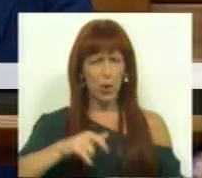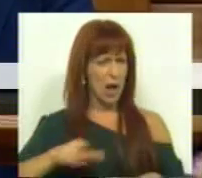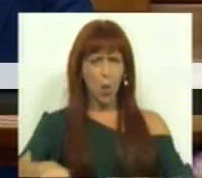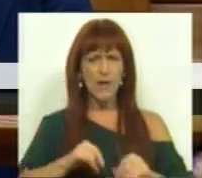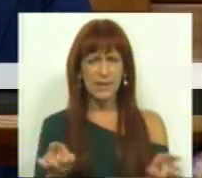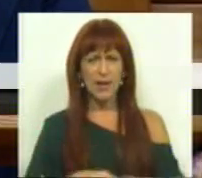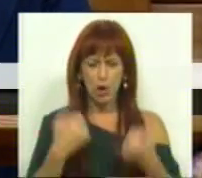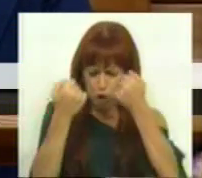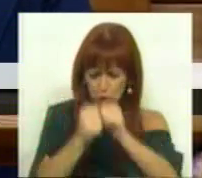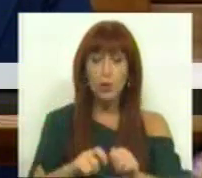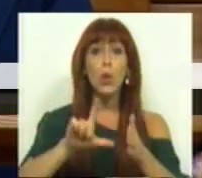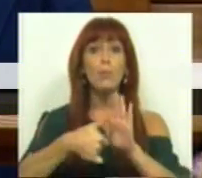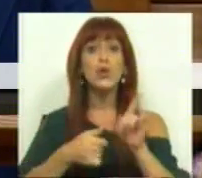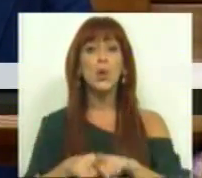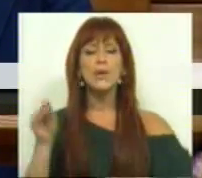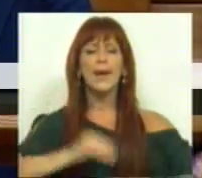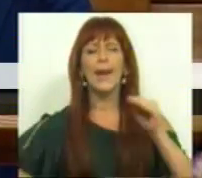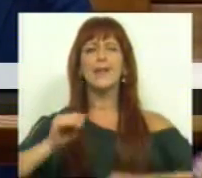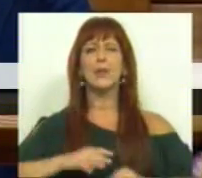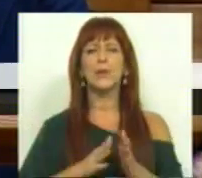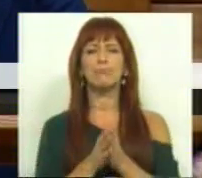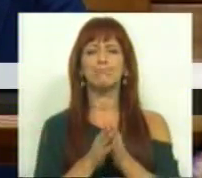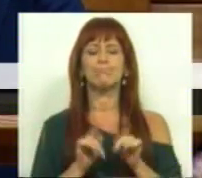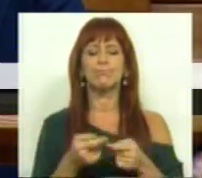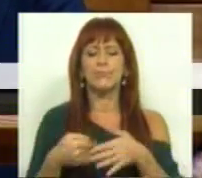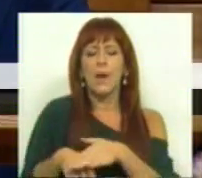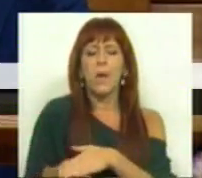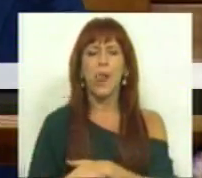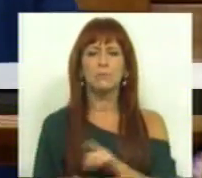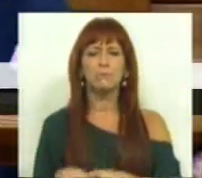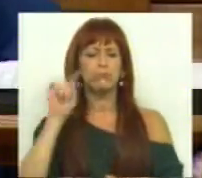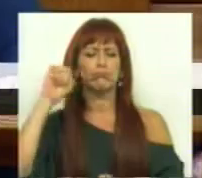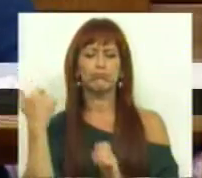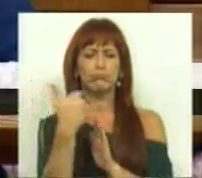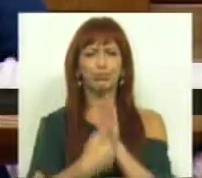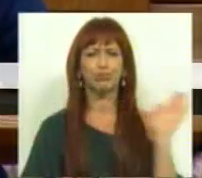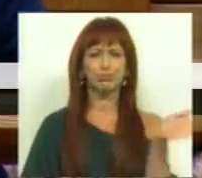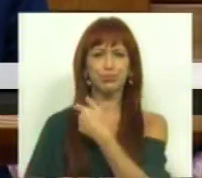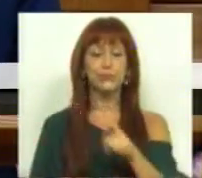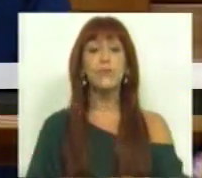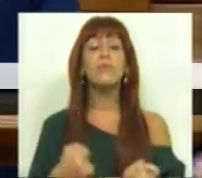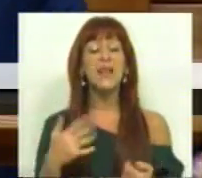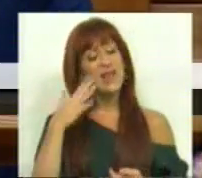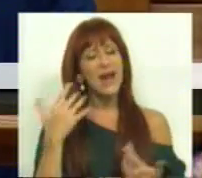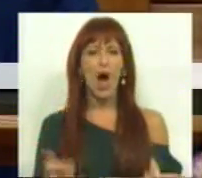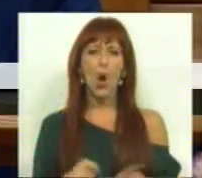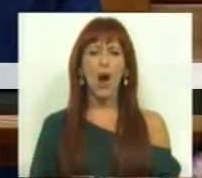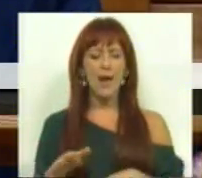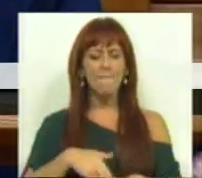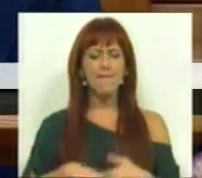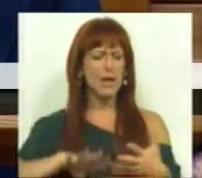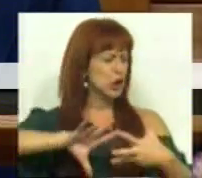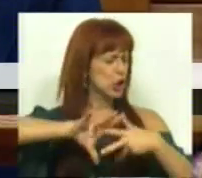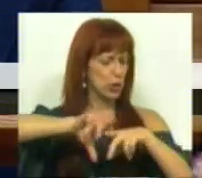país. Escondeu o projeto nas eleições, arrumou na gaveta a revisão constitucional e tenta agora realizar